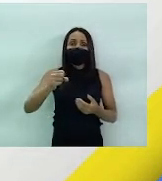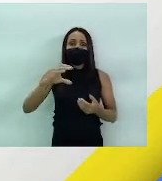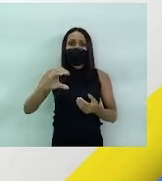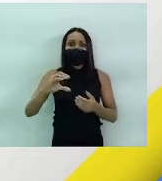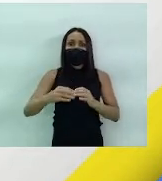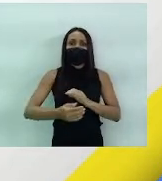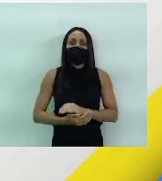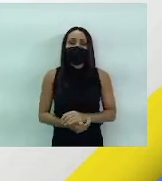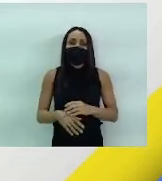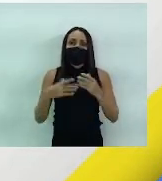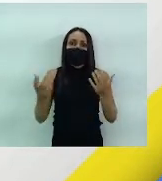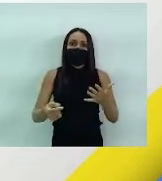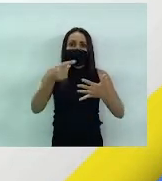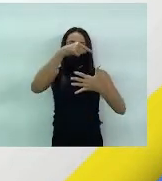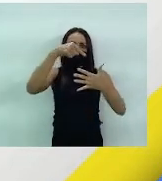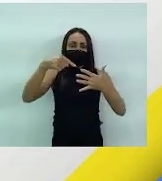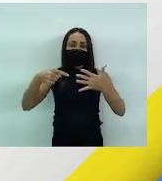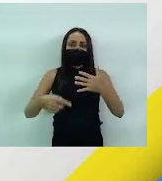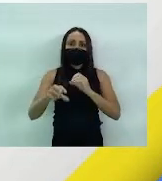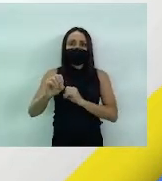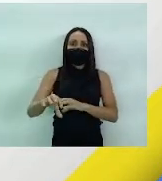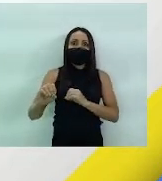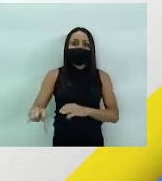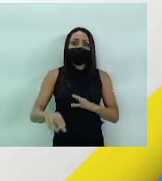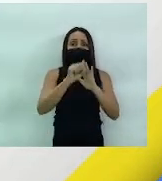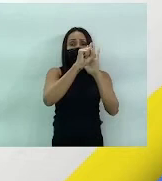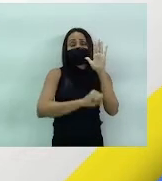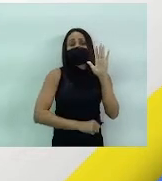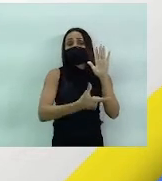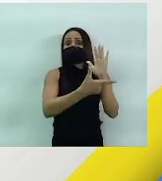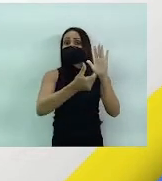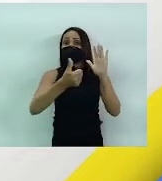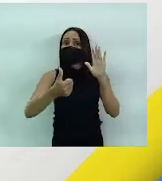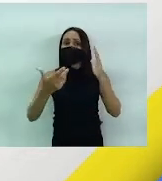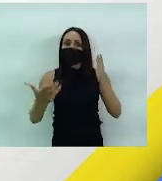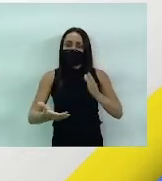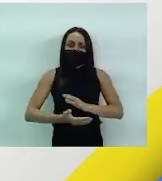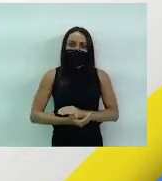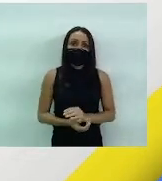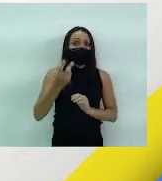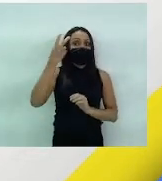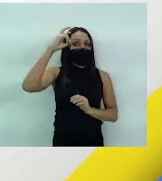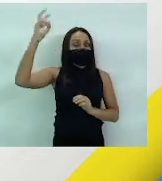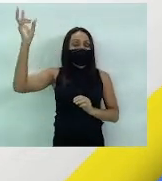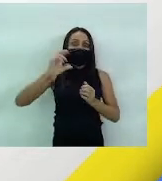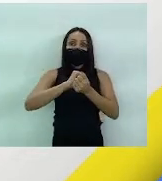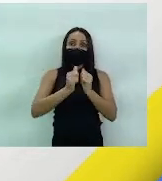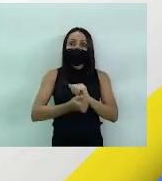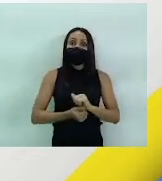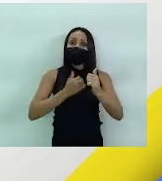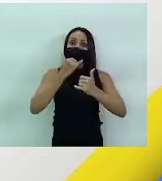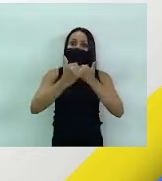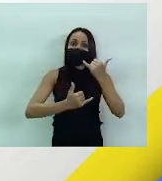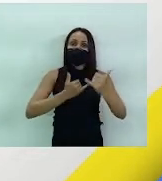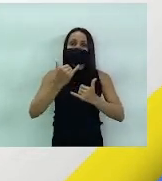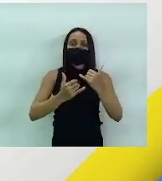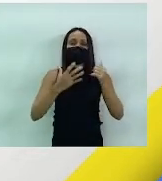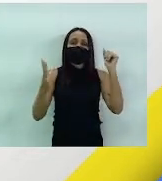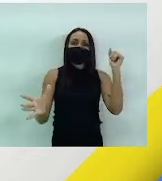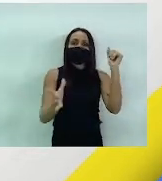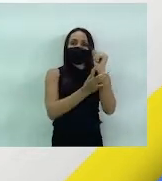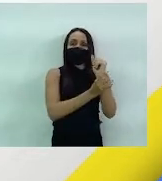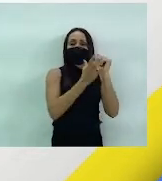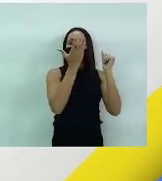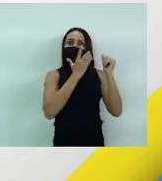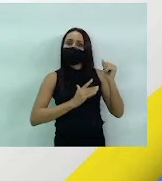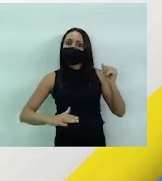da educação para o século XXI. Então, em relação à educação, cultura, esporte e lazer, fica assegurado à